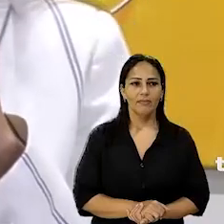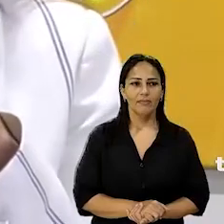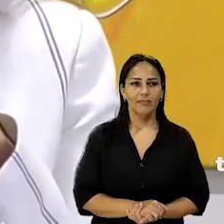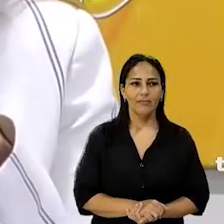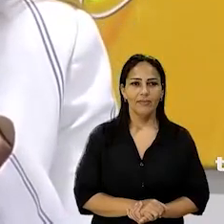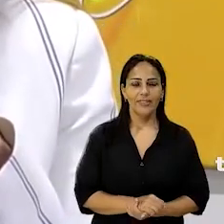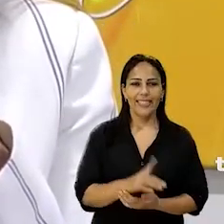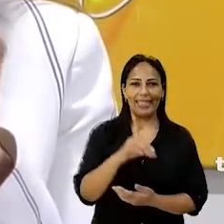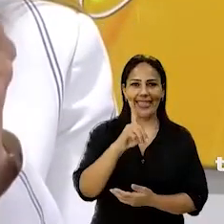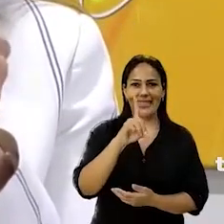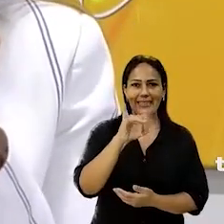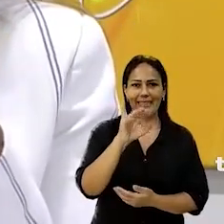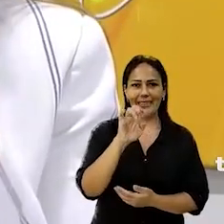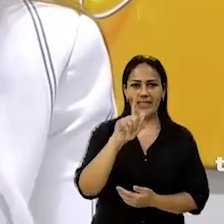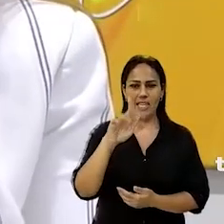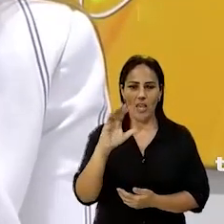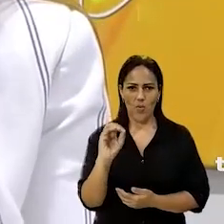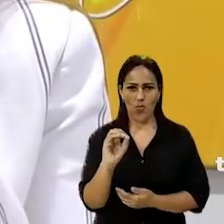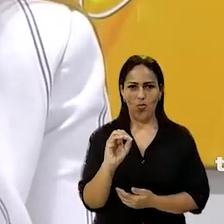Candidato Diego Vale.